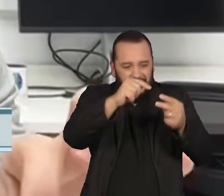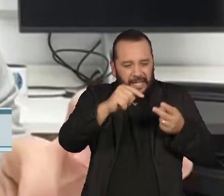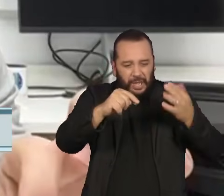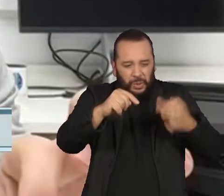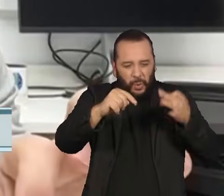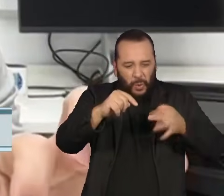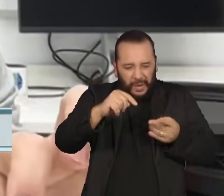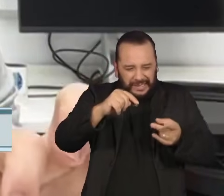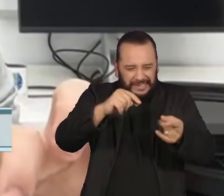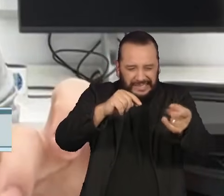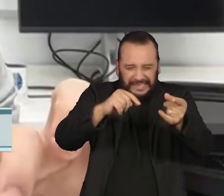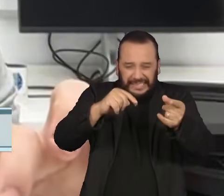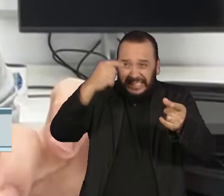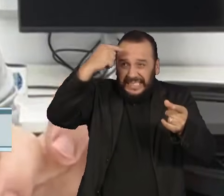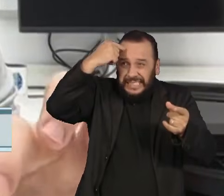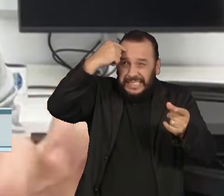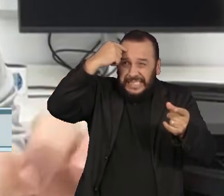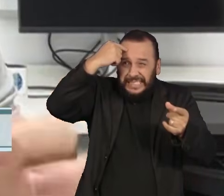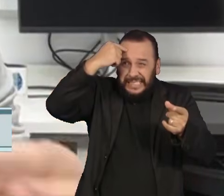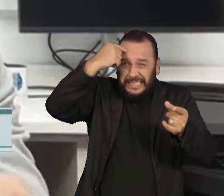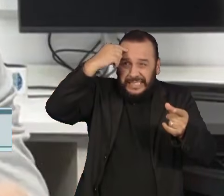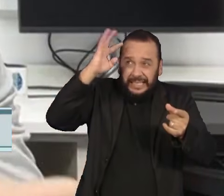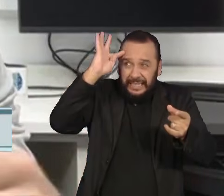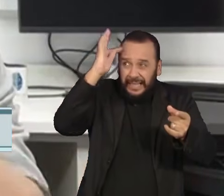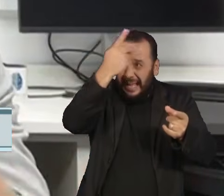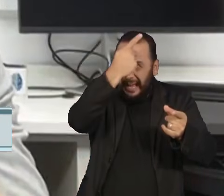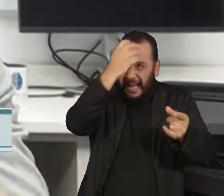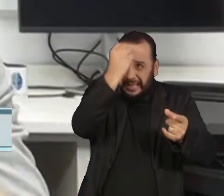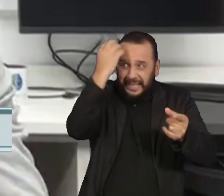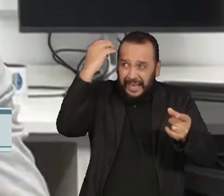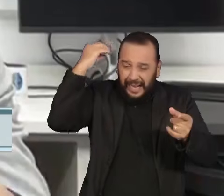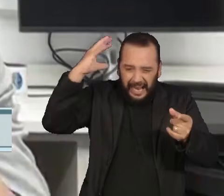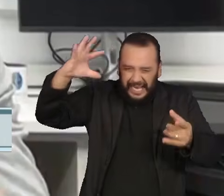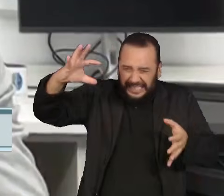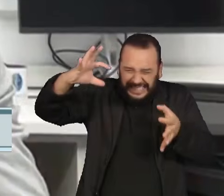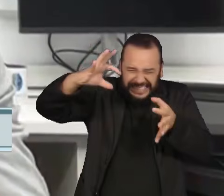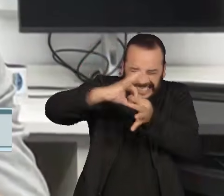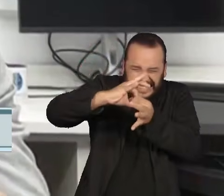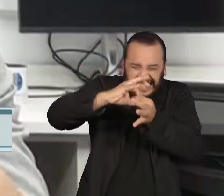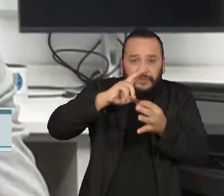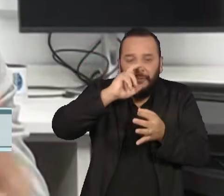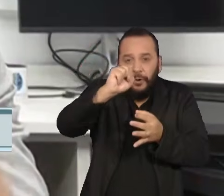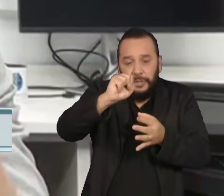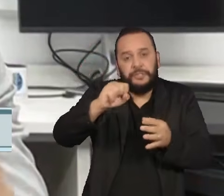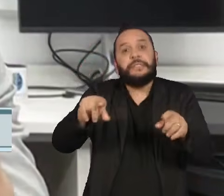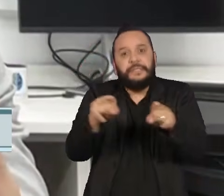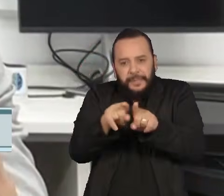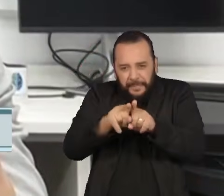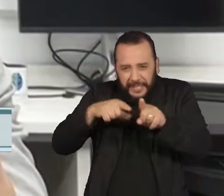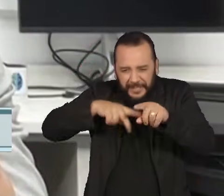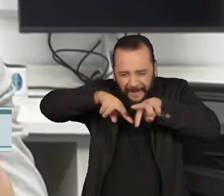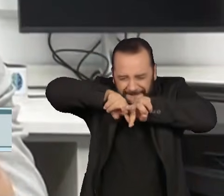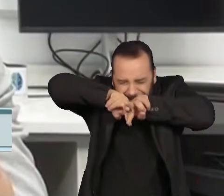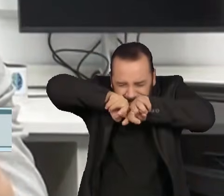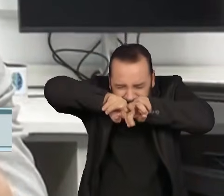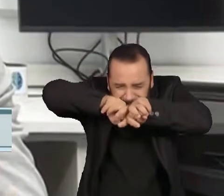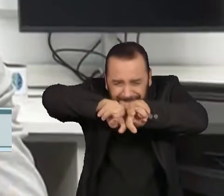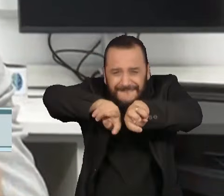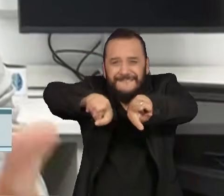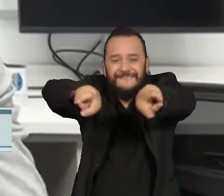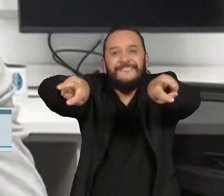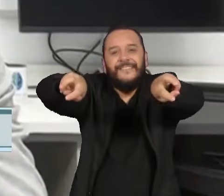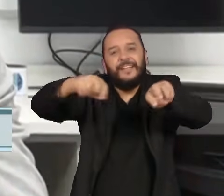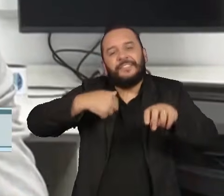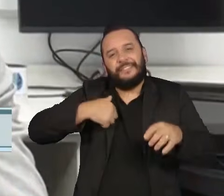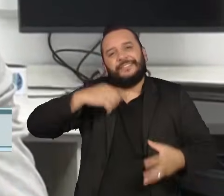zoom nesses pedaços para identificar, ok, quais são os genes e as vias biológicas que são importantes para essa conexão, aí